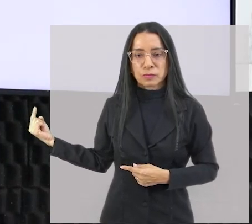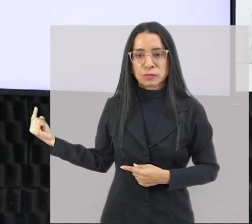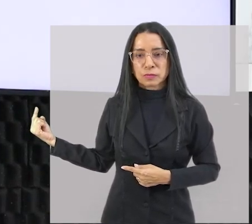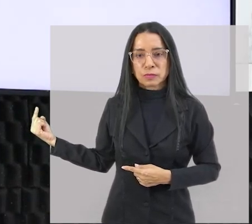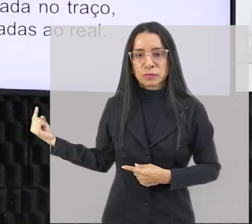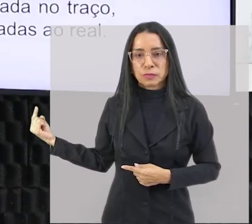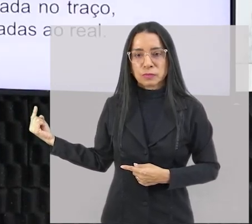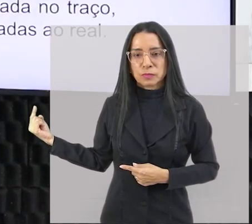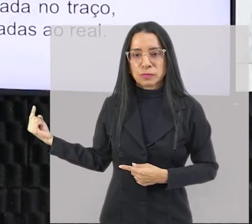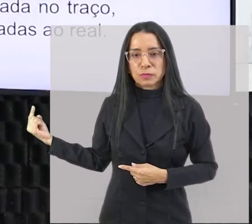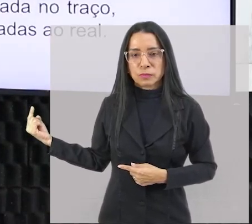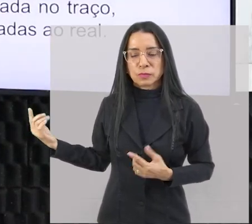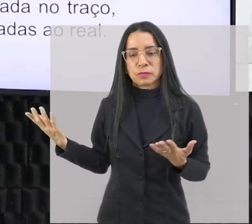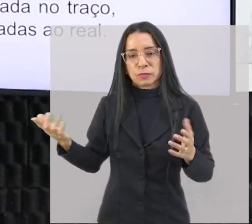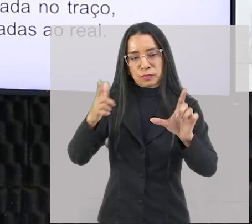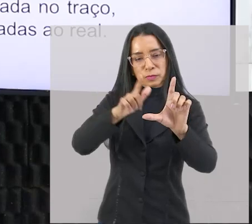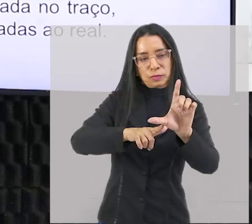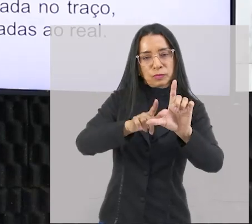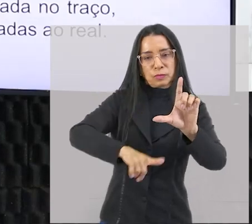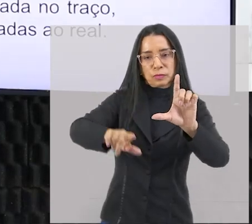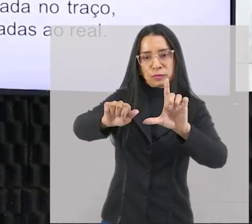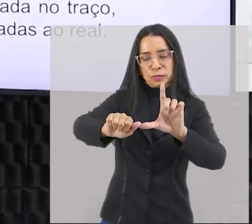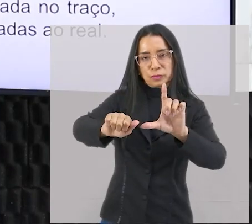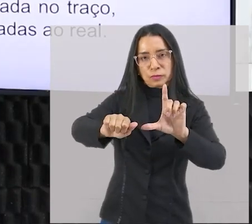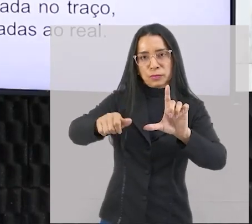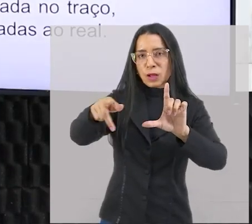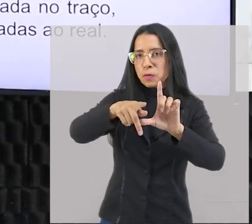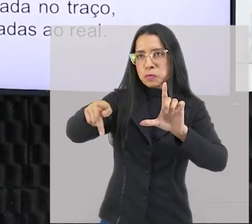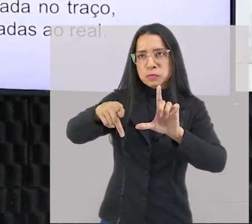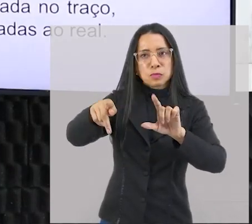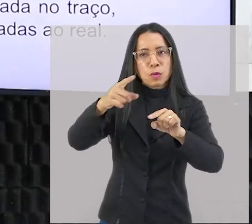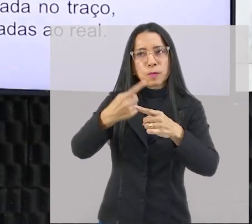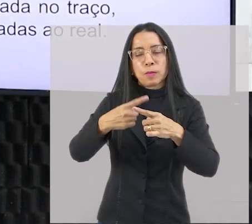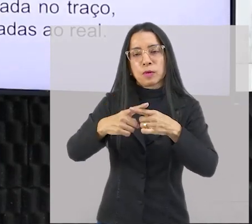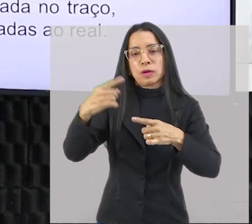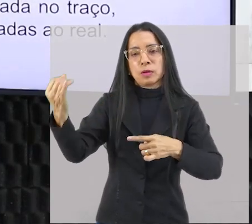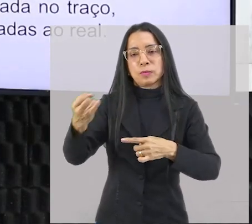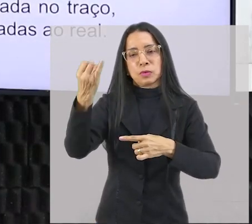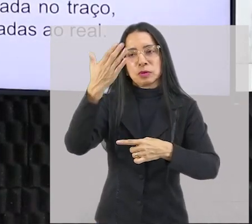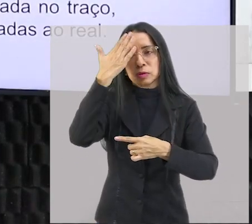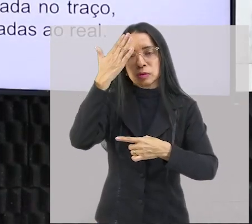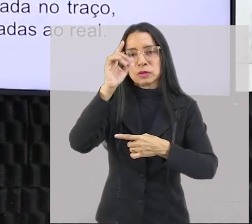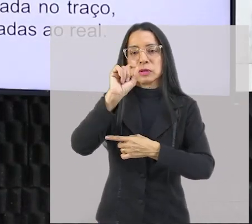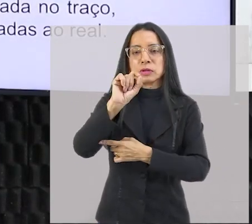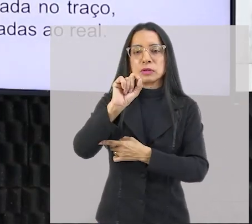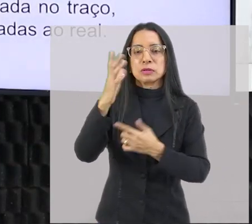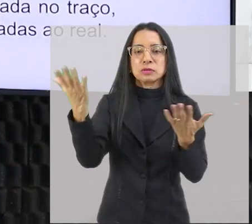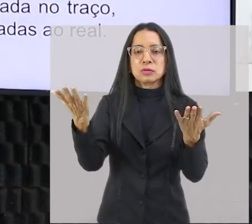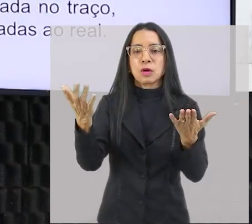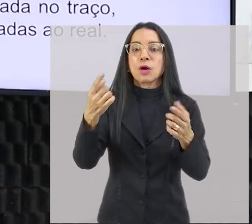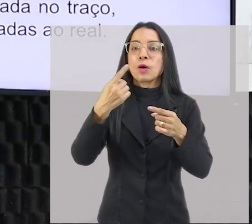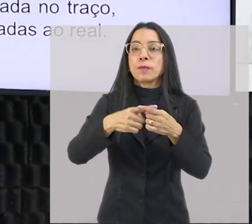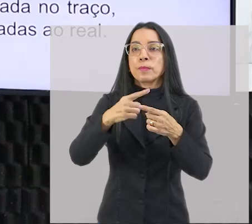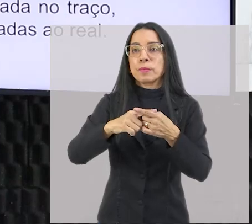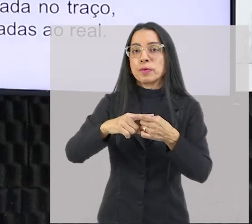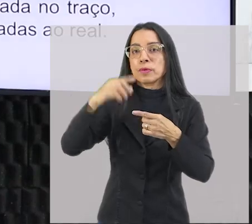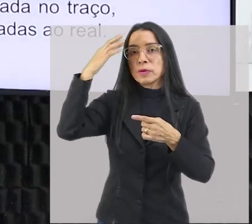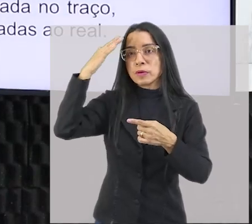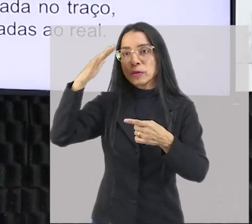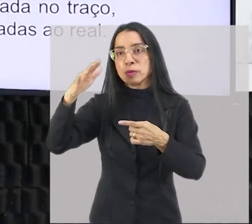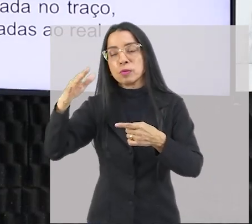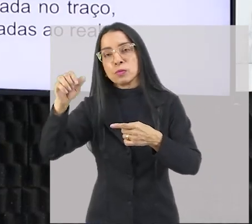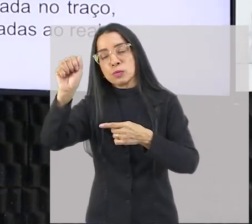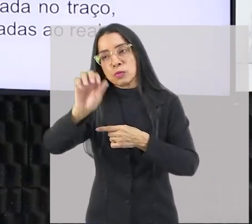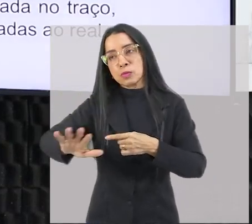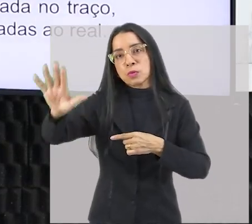demonstram imagens. Letra A. Professor, por que é importante a gente entender isso? Porque no surrealismo, para